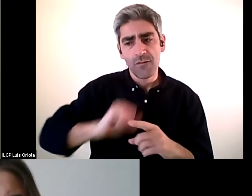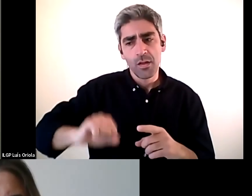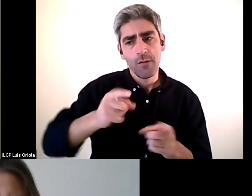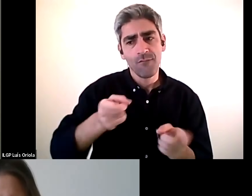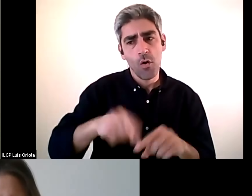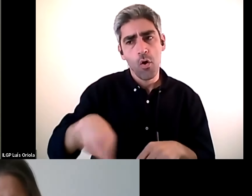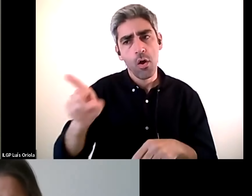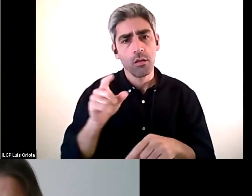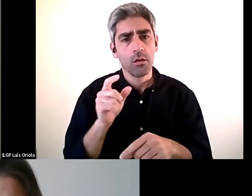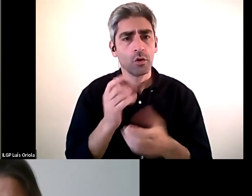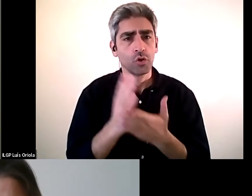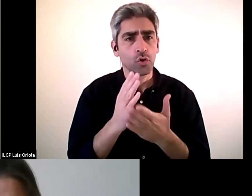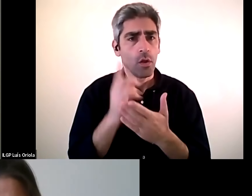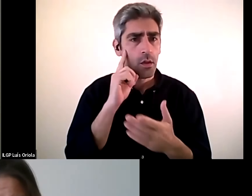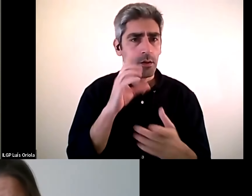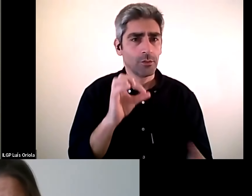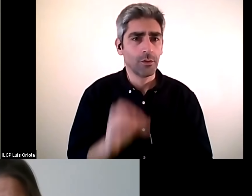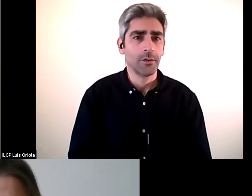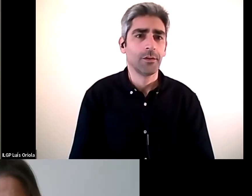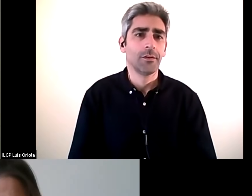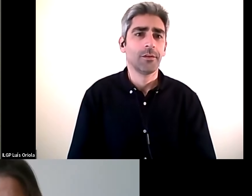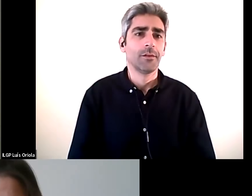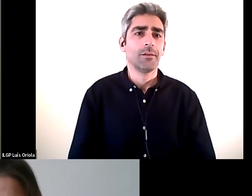à escola no dia 18?